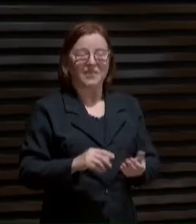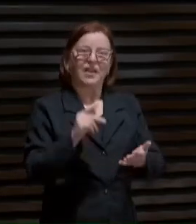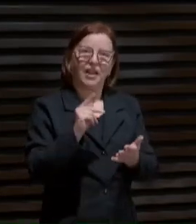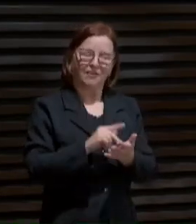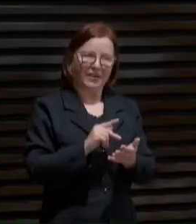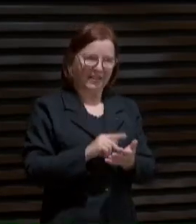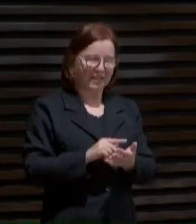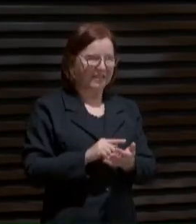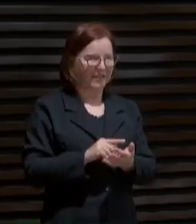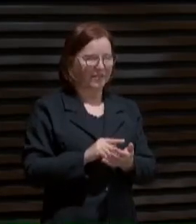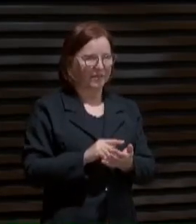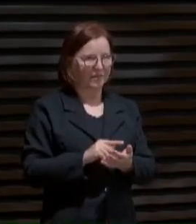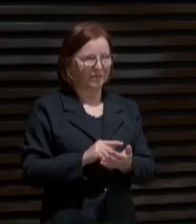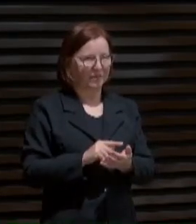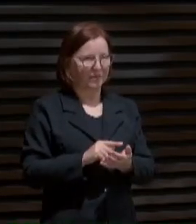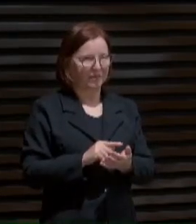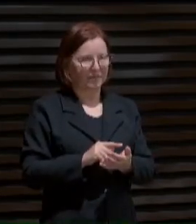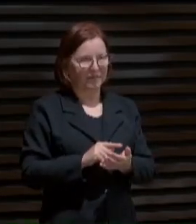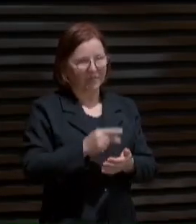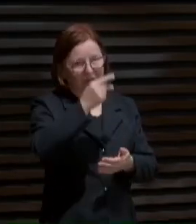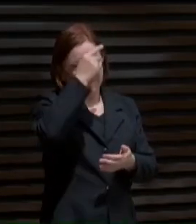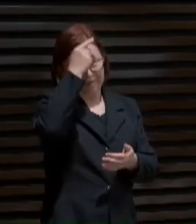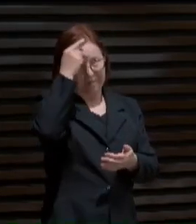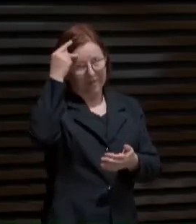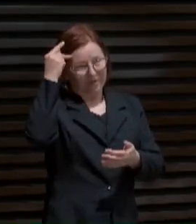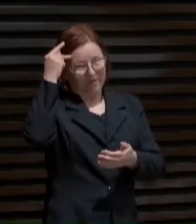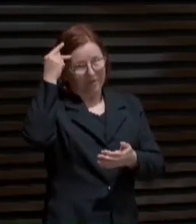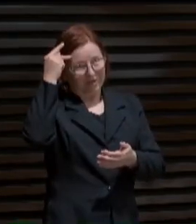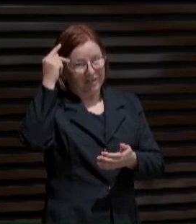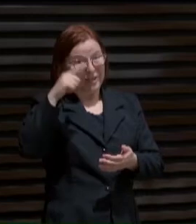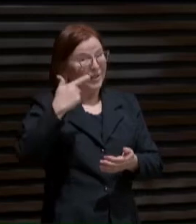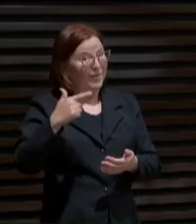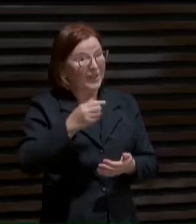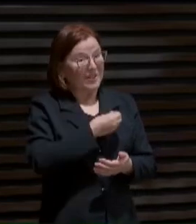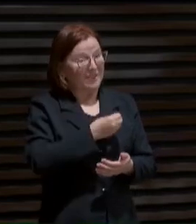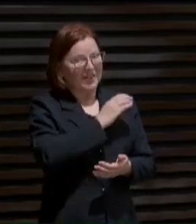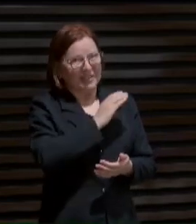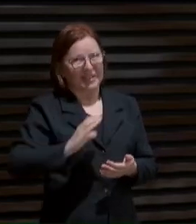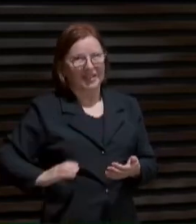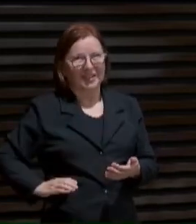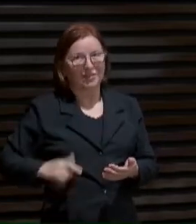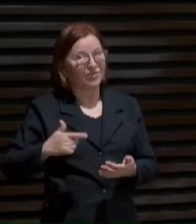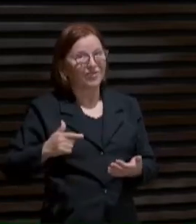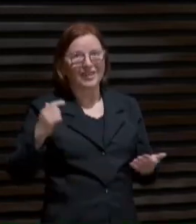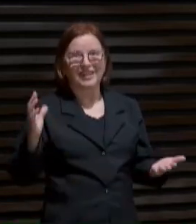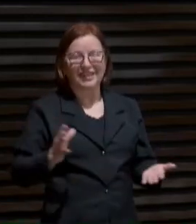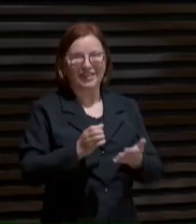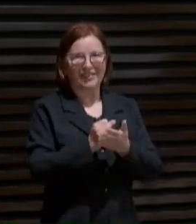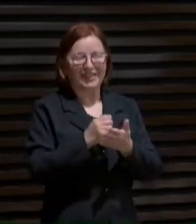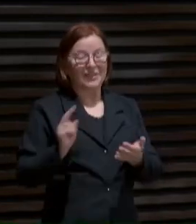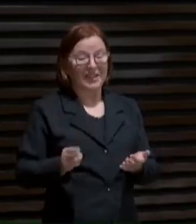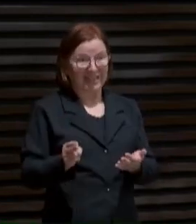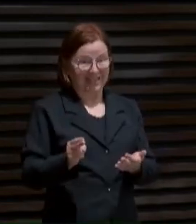é que quem não tem ao senhor a vida de Cristo a salvação eterna